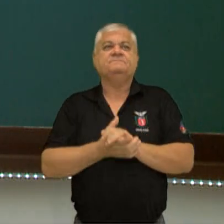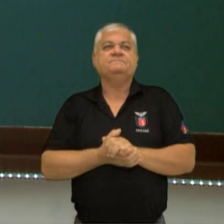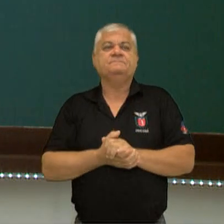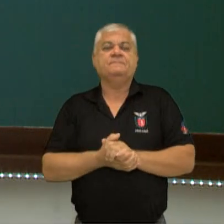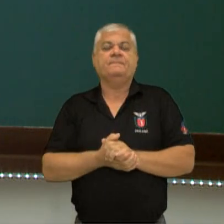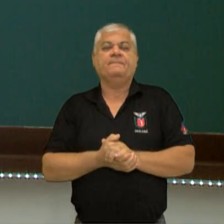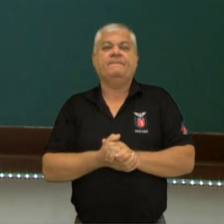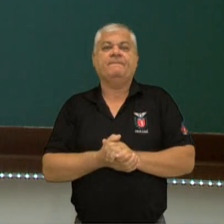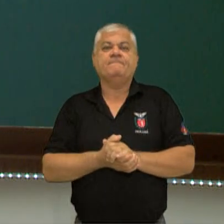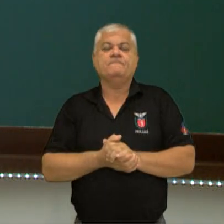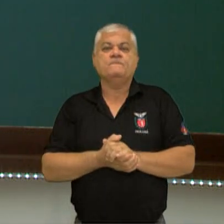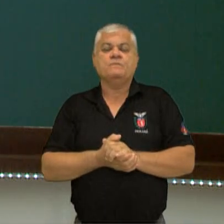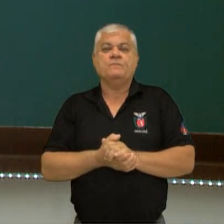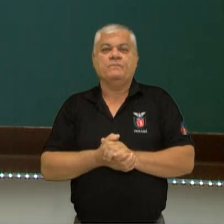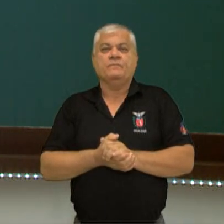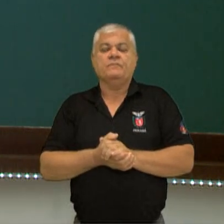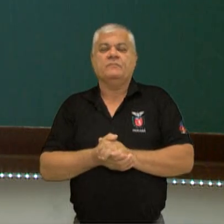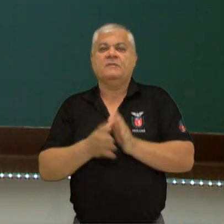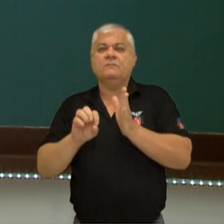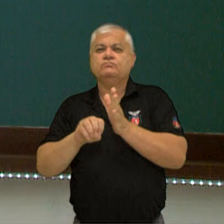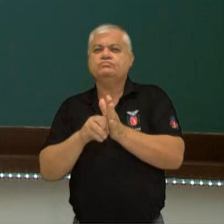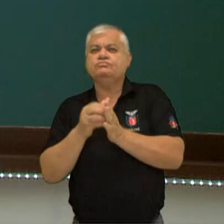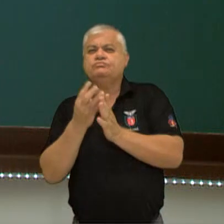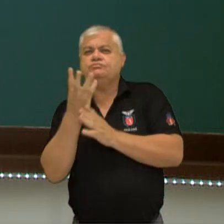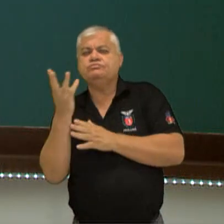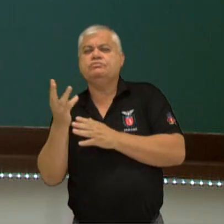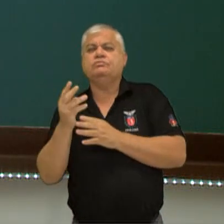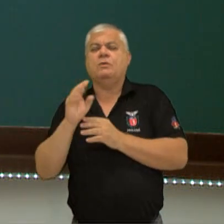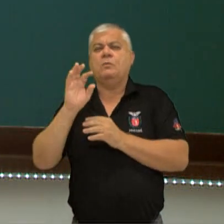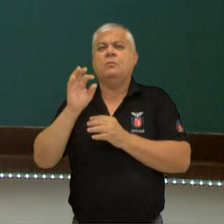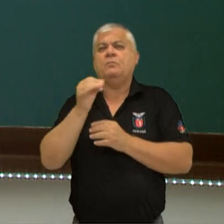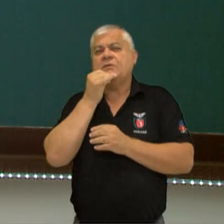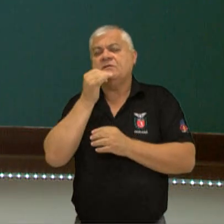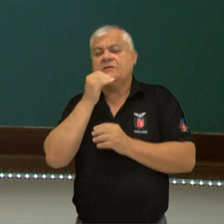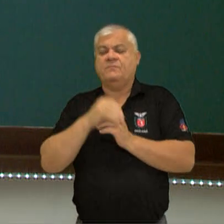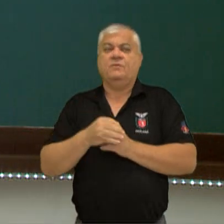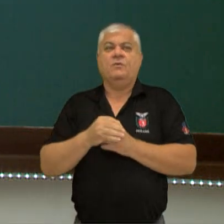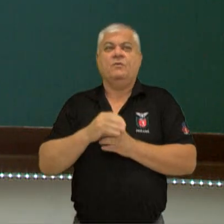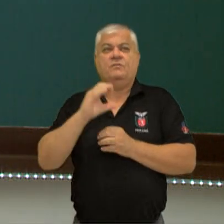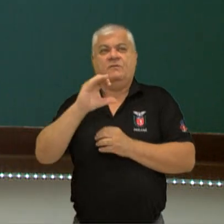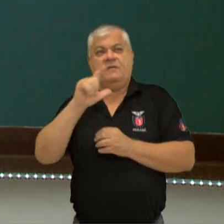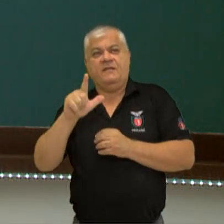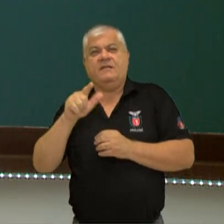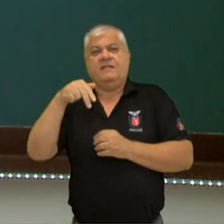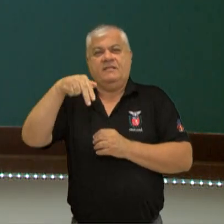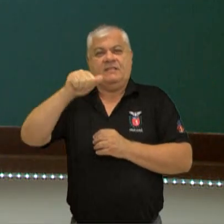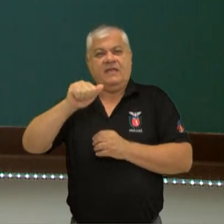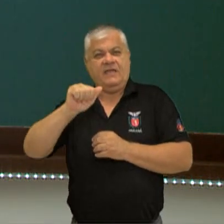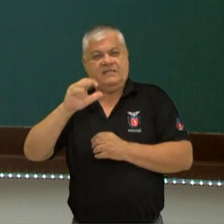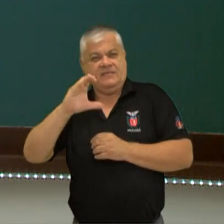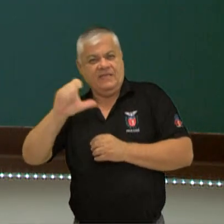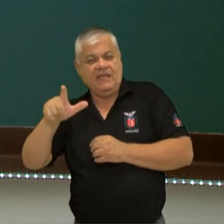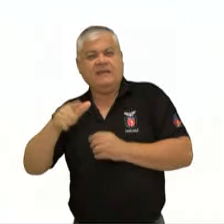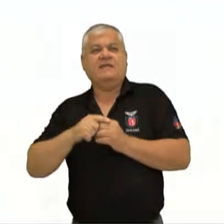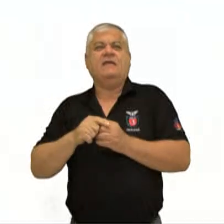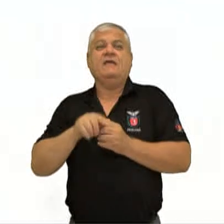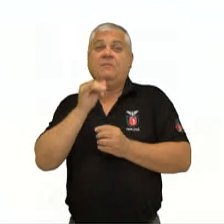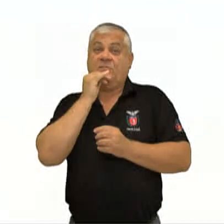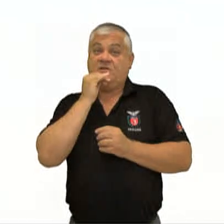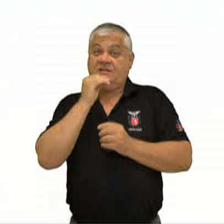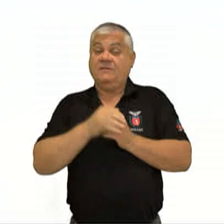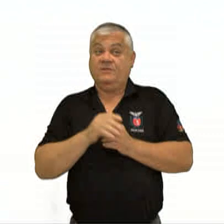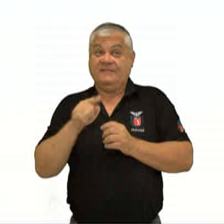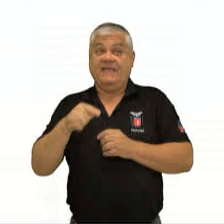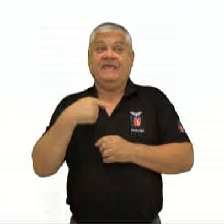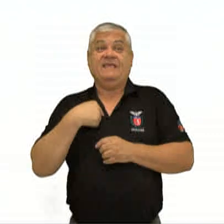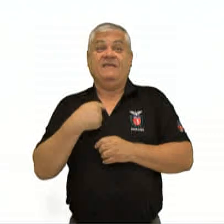Aí, olha só, o coeficiente de solubilidade do cloreto de sódio em água a 20 graus Celsius é 36 gramas de NaCl,